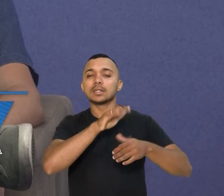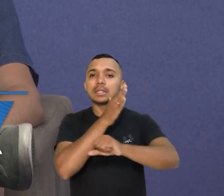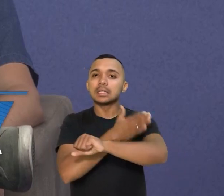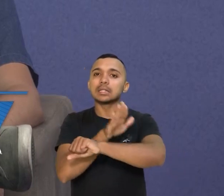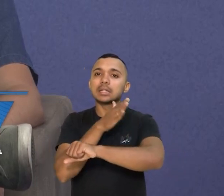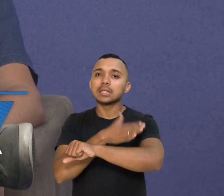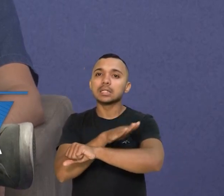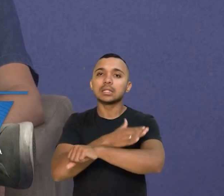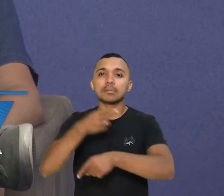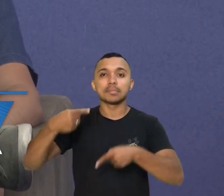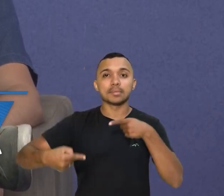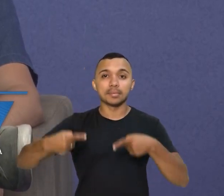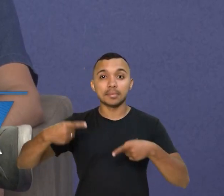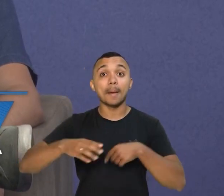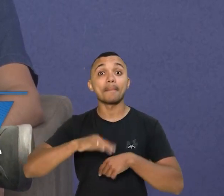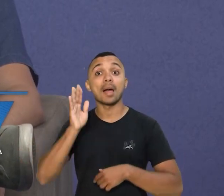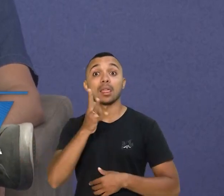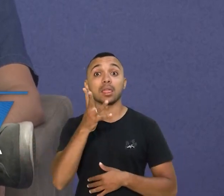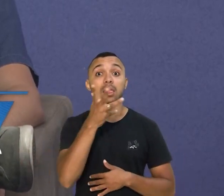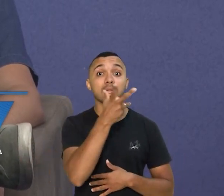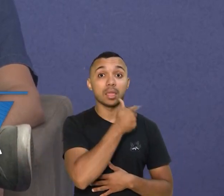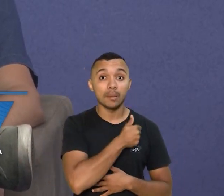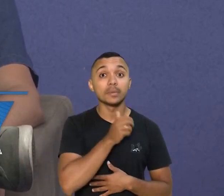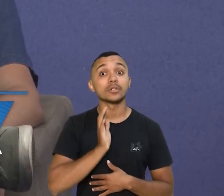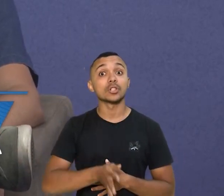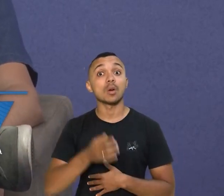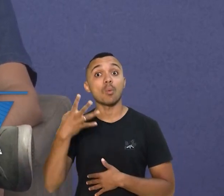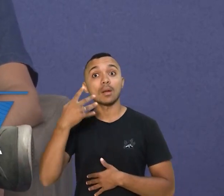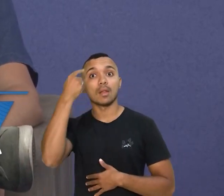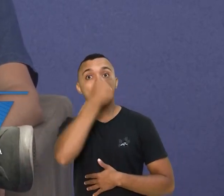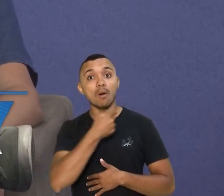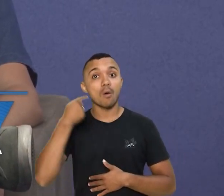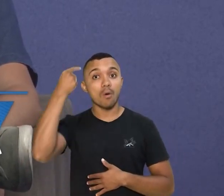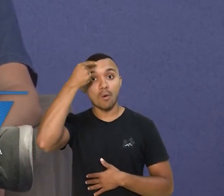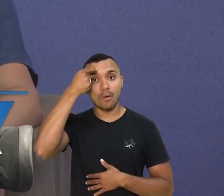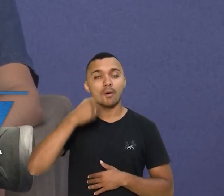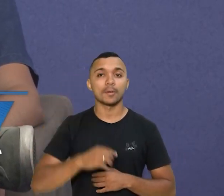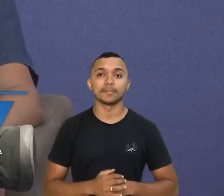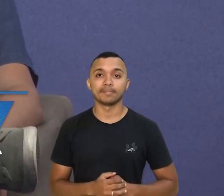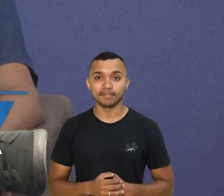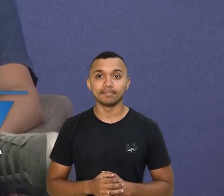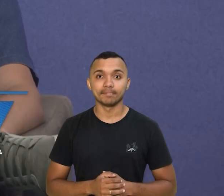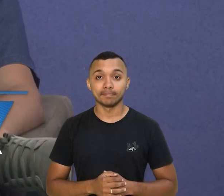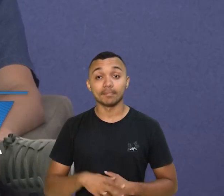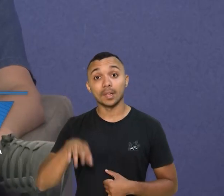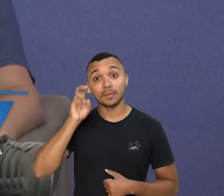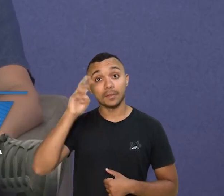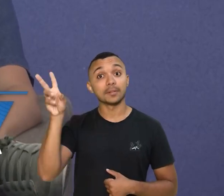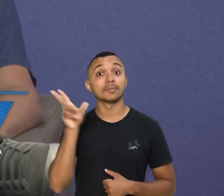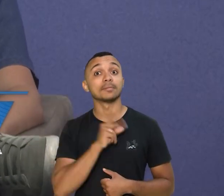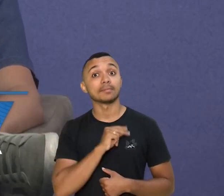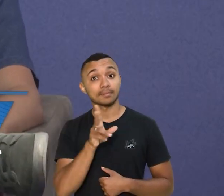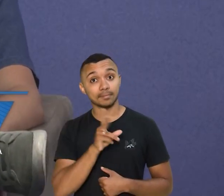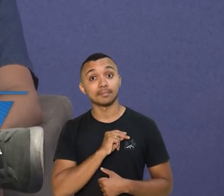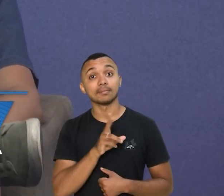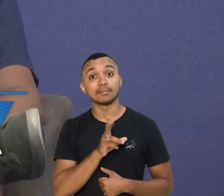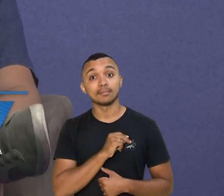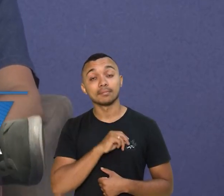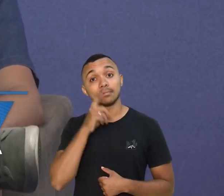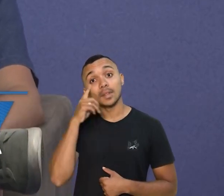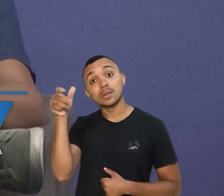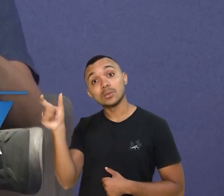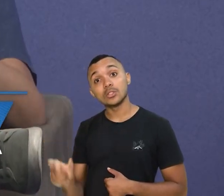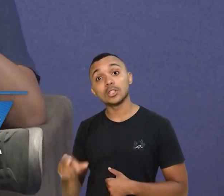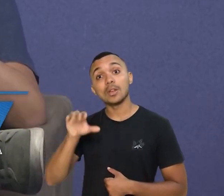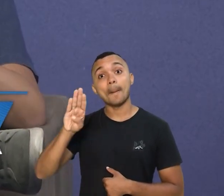ano mais longo. Foram quase 4 horas. 3 sets só, para vocês verem como foi uma coisa impressionante. Mas a Bia consegue